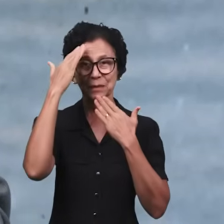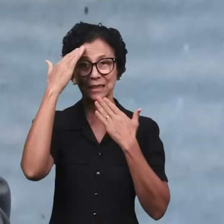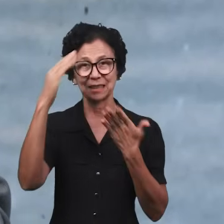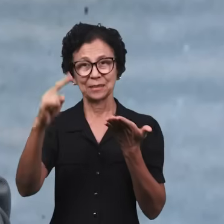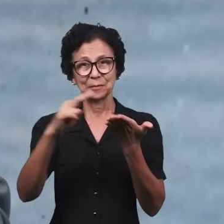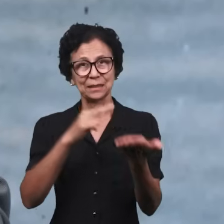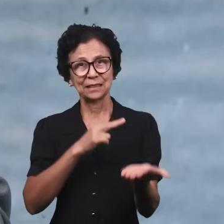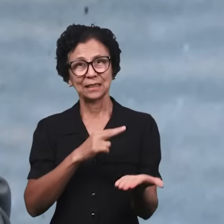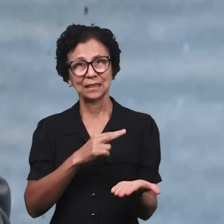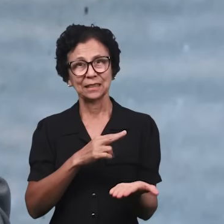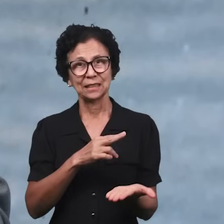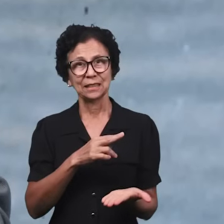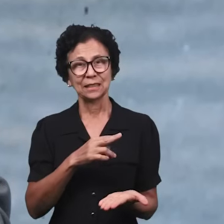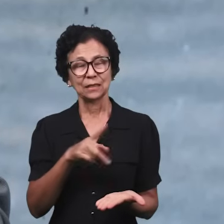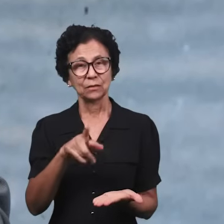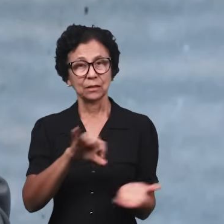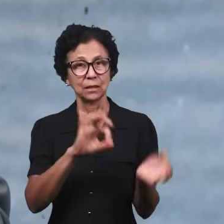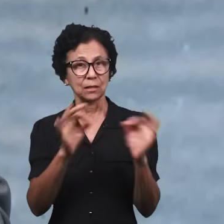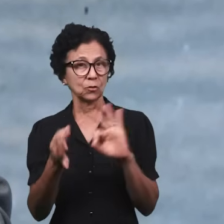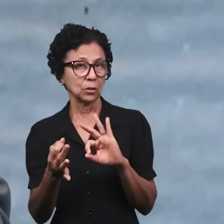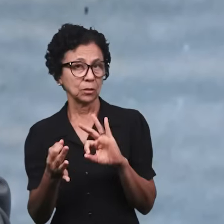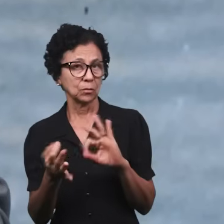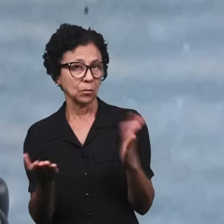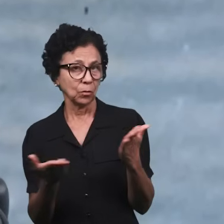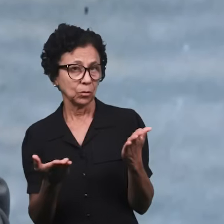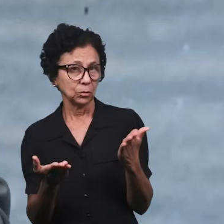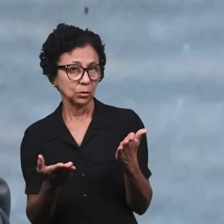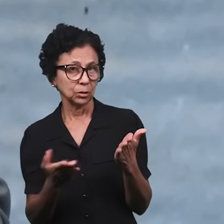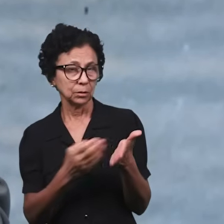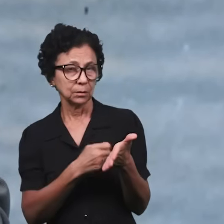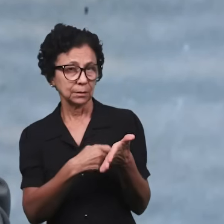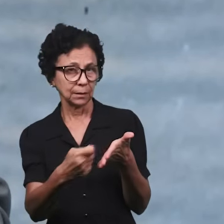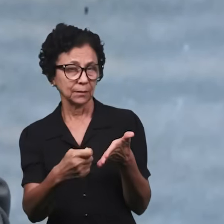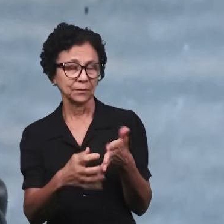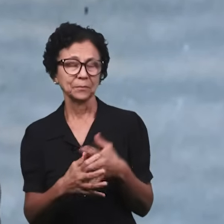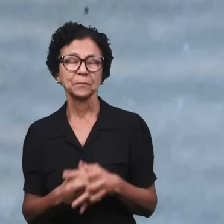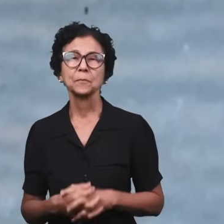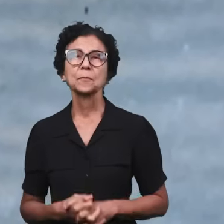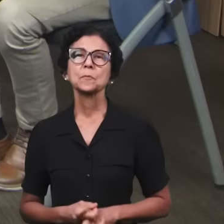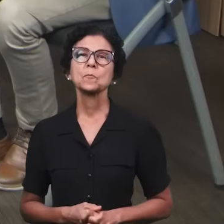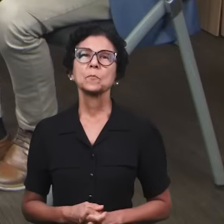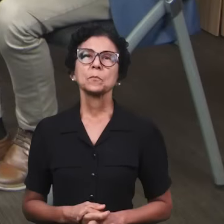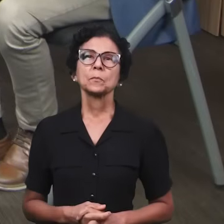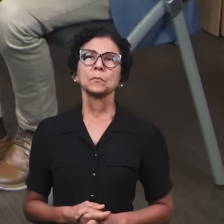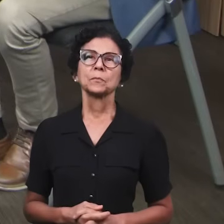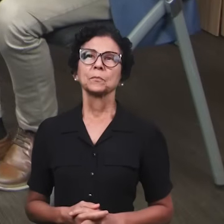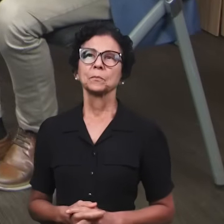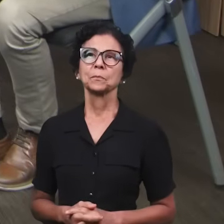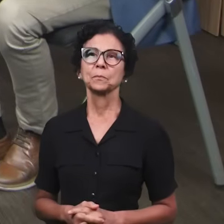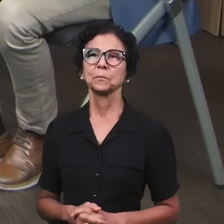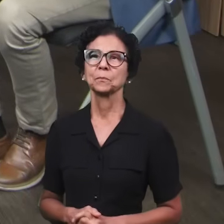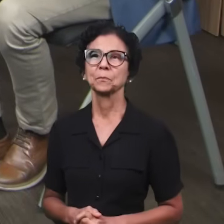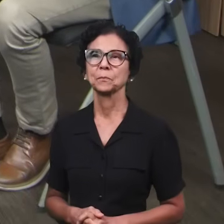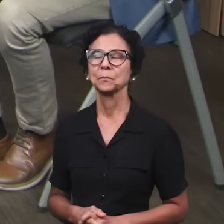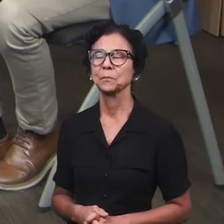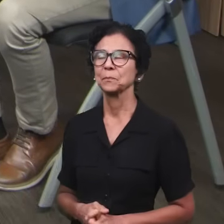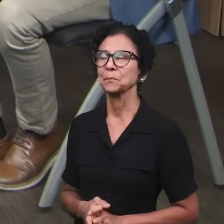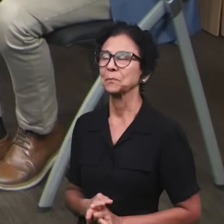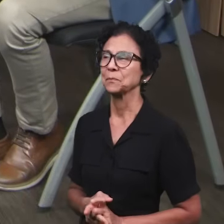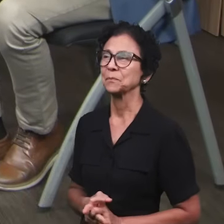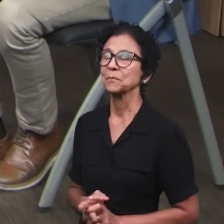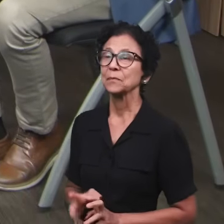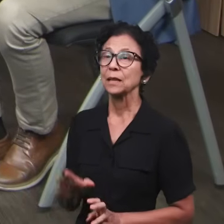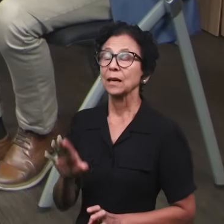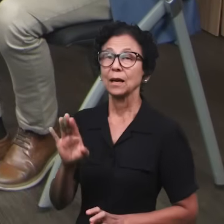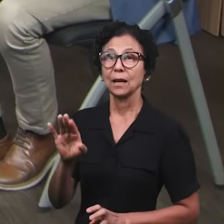hoje, o que está acontecendo? Escreveu por quê? Vai lá, aproveita agora, escreve. Meu colega Daniel, estamos chegando ao final, tá?